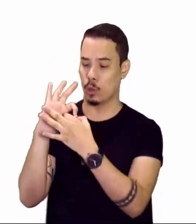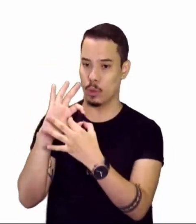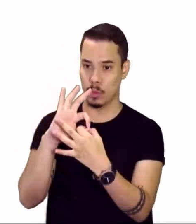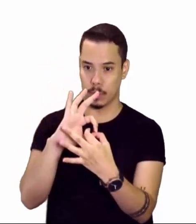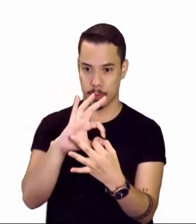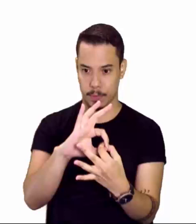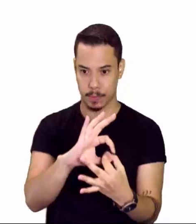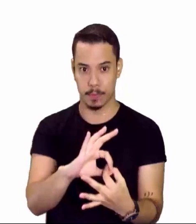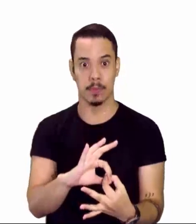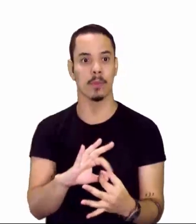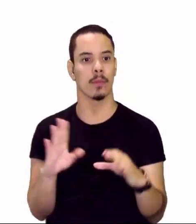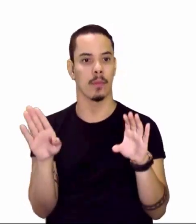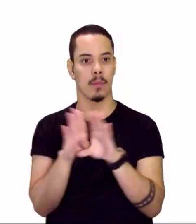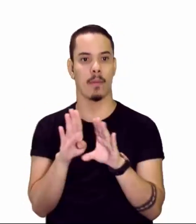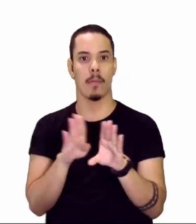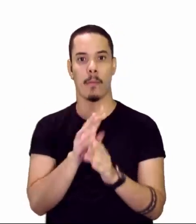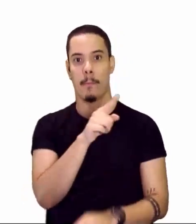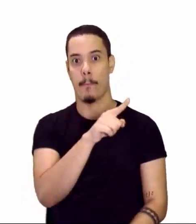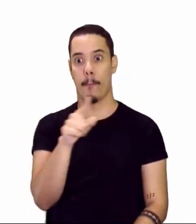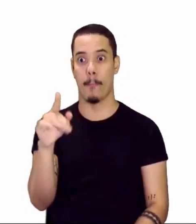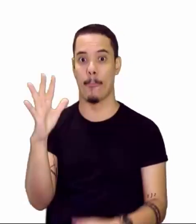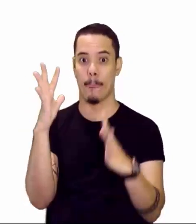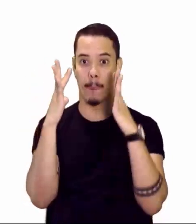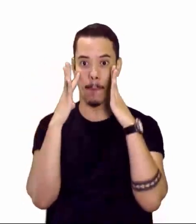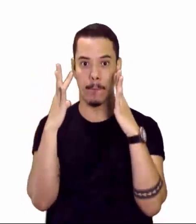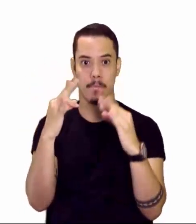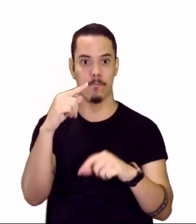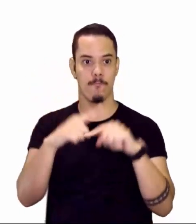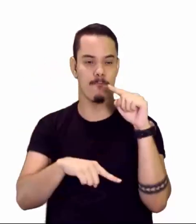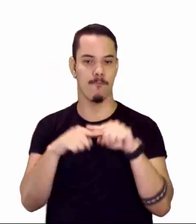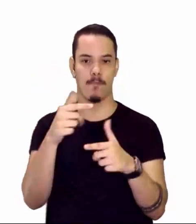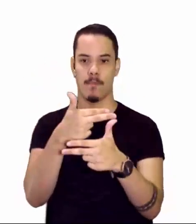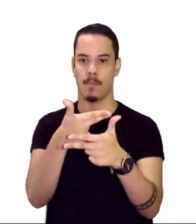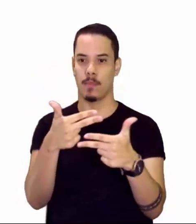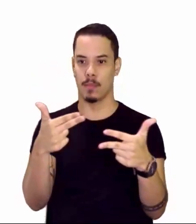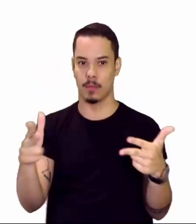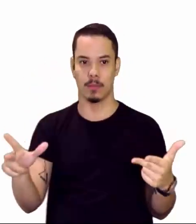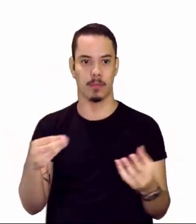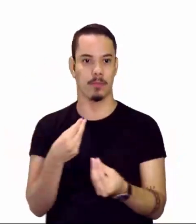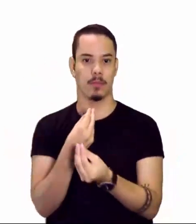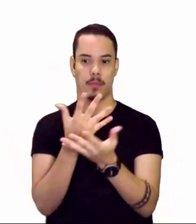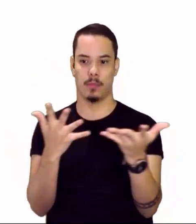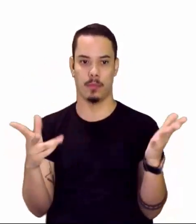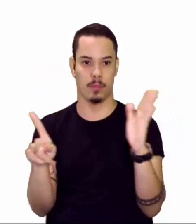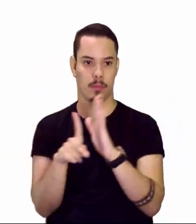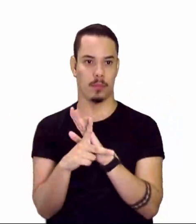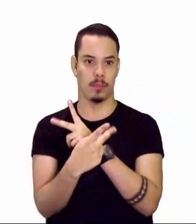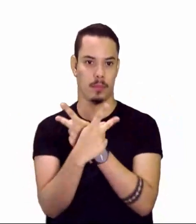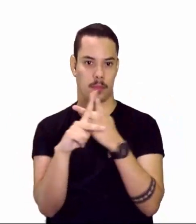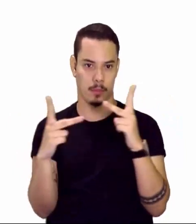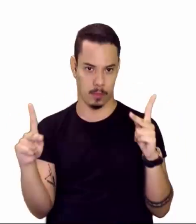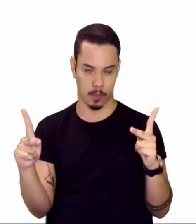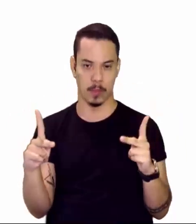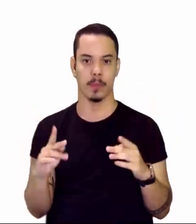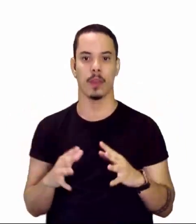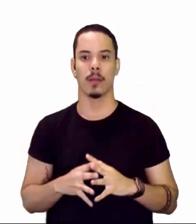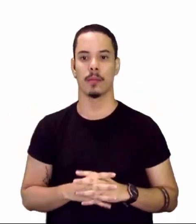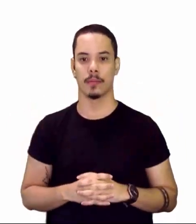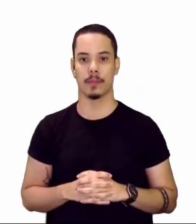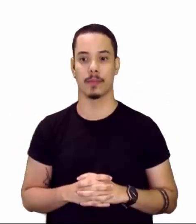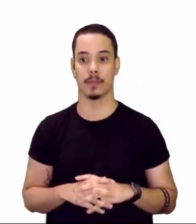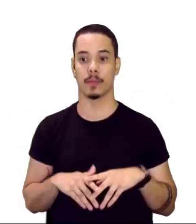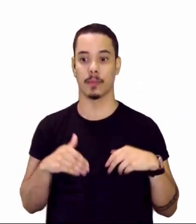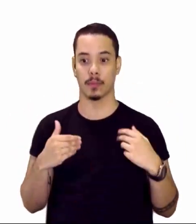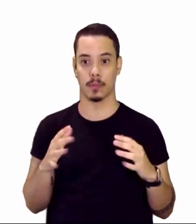contextualização e aí você tem que estar atento aos elementos que estão sendo disponibilizados para vocês no enunciado.